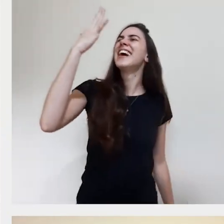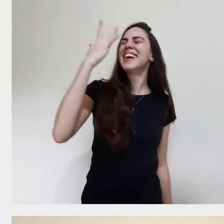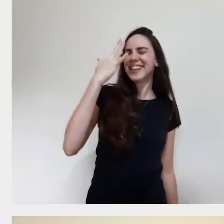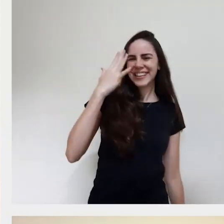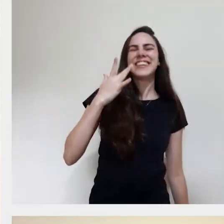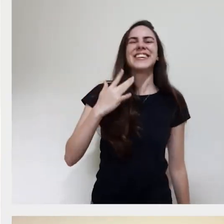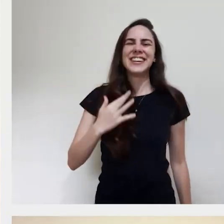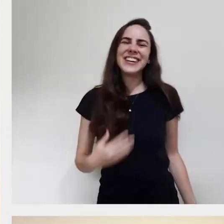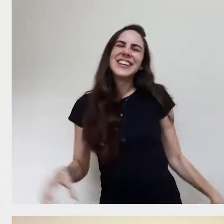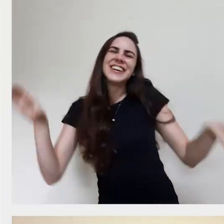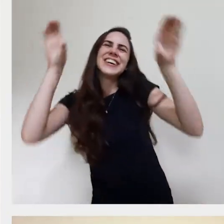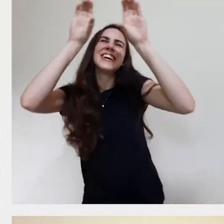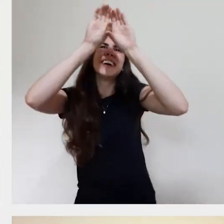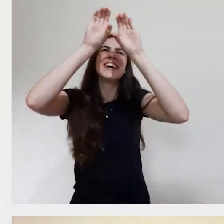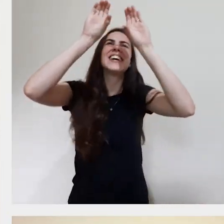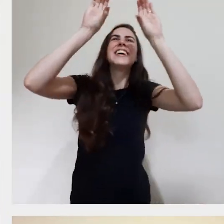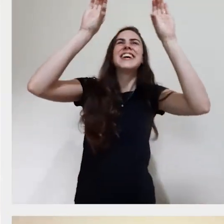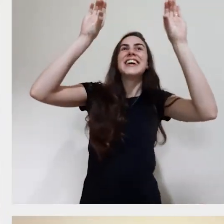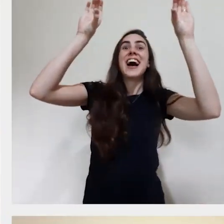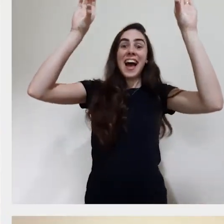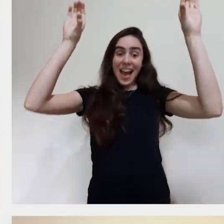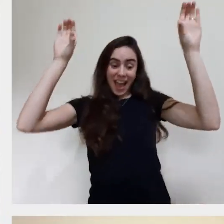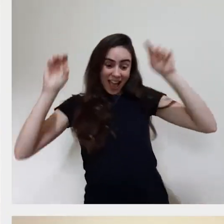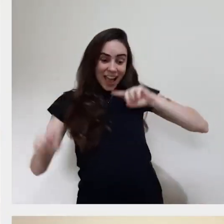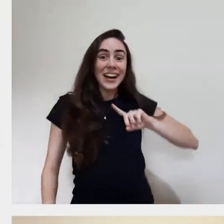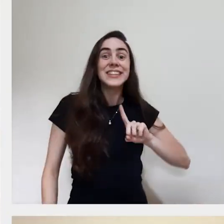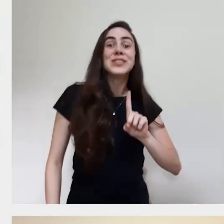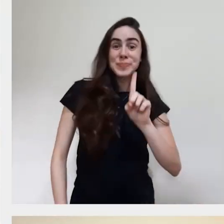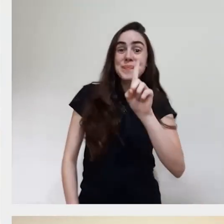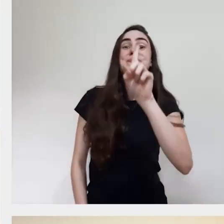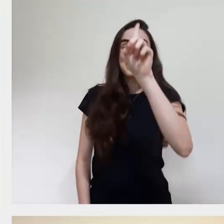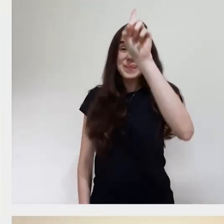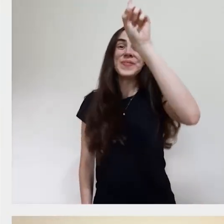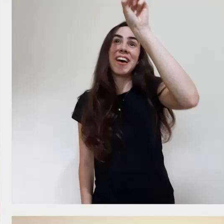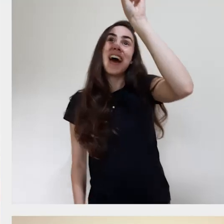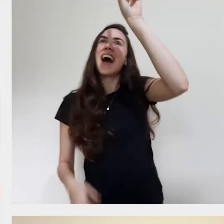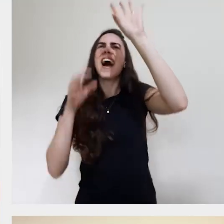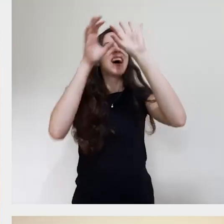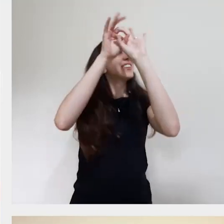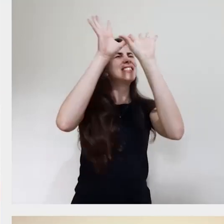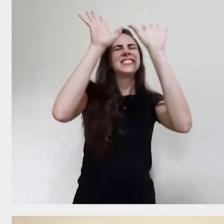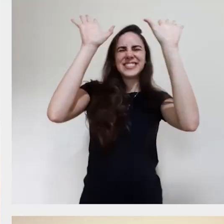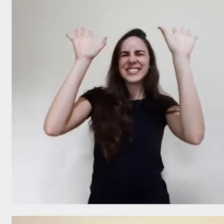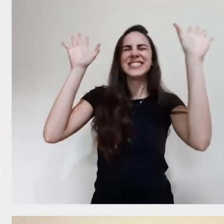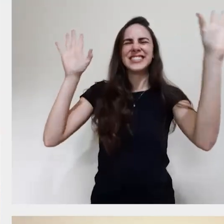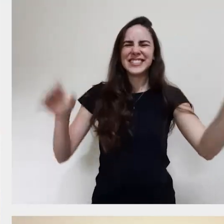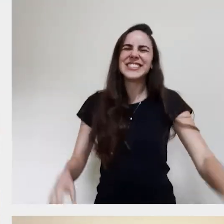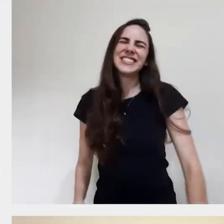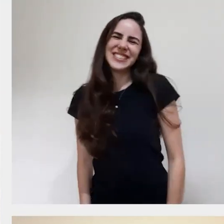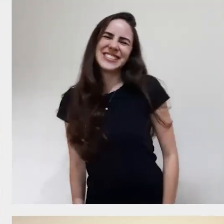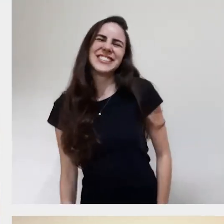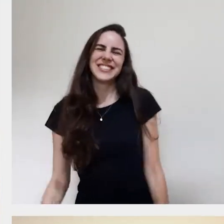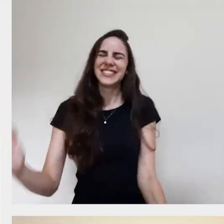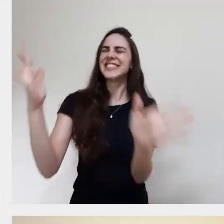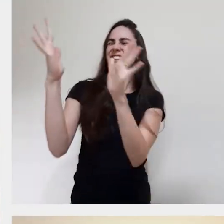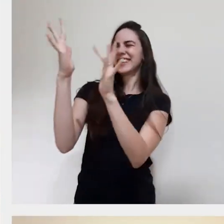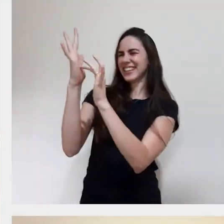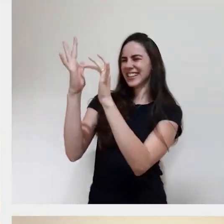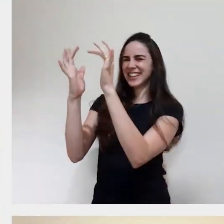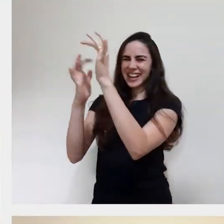abrindo-lhe a porta de entrada no céu. Exultai,